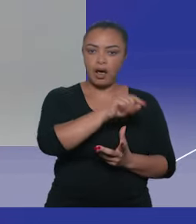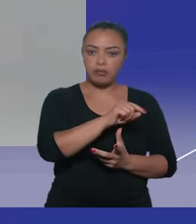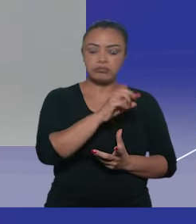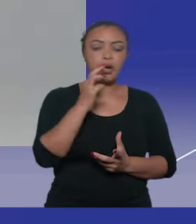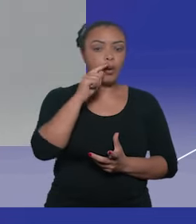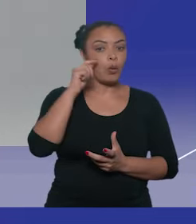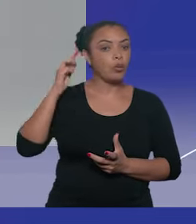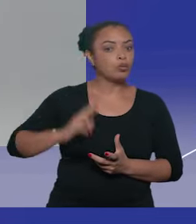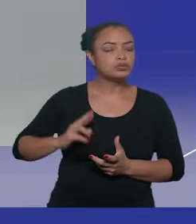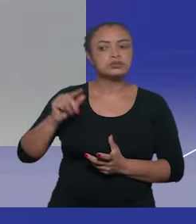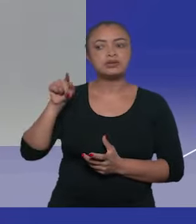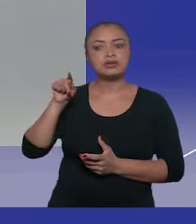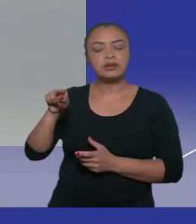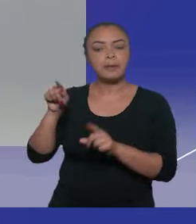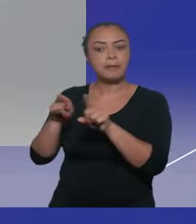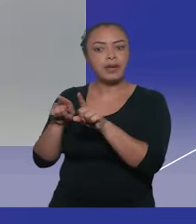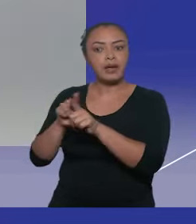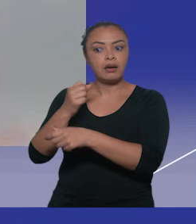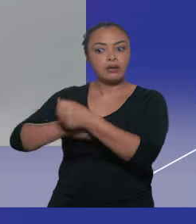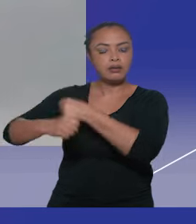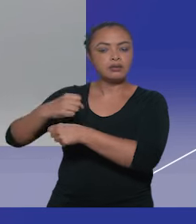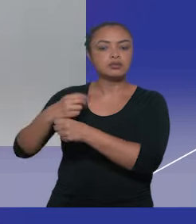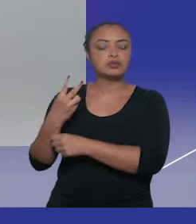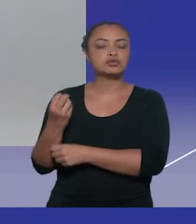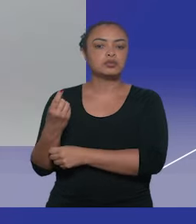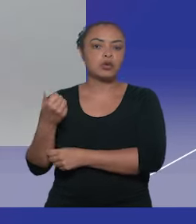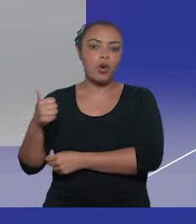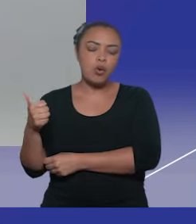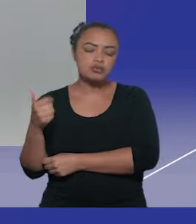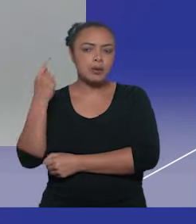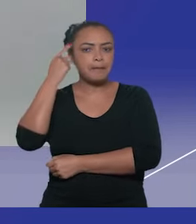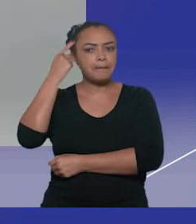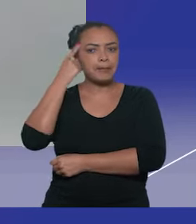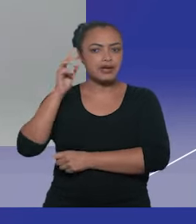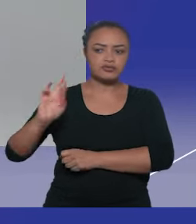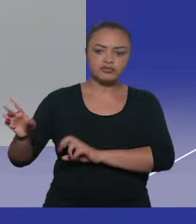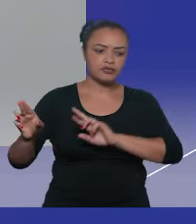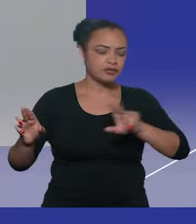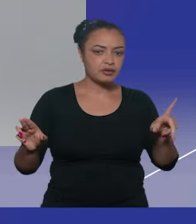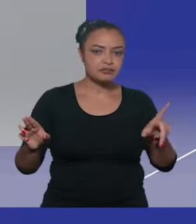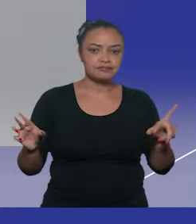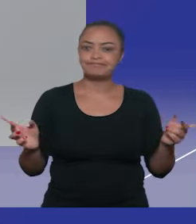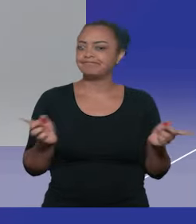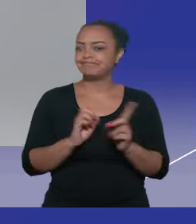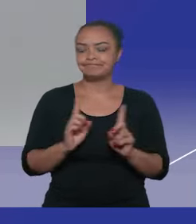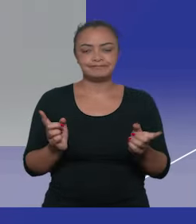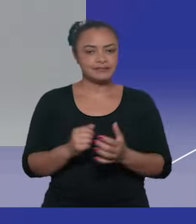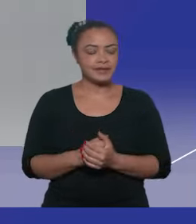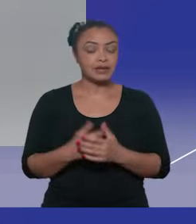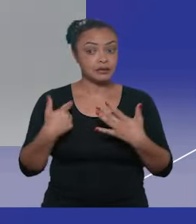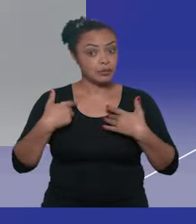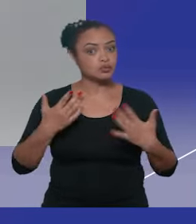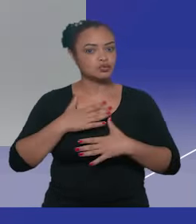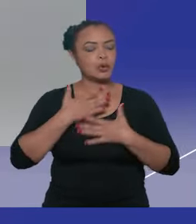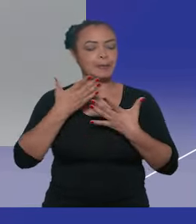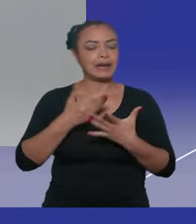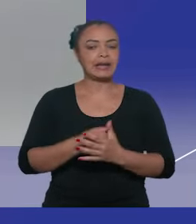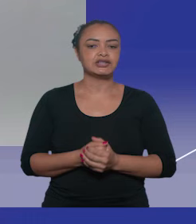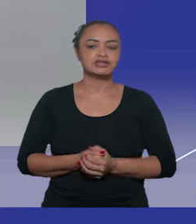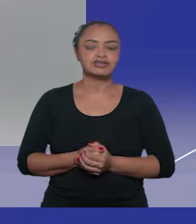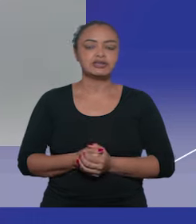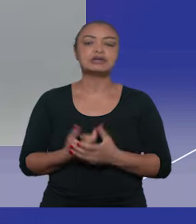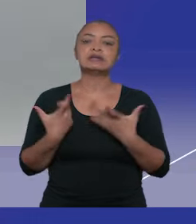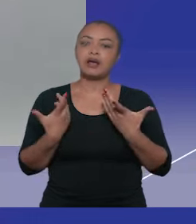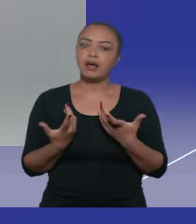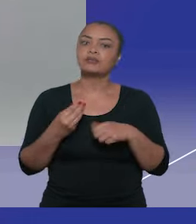e no Japão de 2011, achei que seria muito diferente, né, e não é tão diferente assim, então isso me surpreendeu bastante. Eu indico a